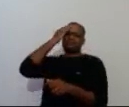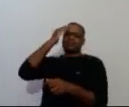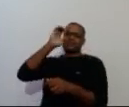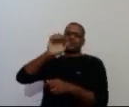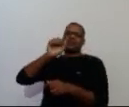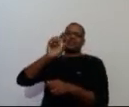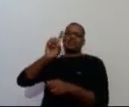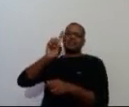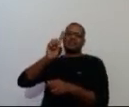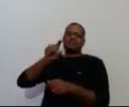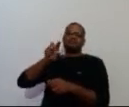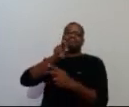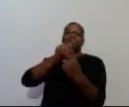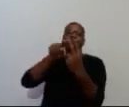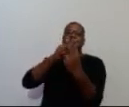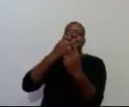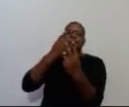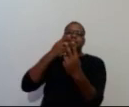Olha,